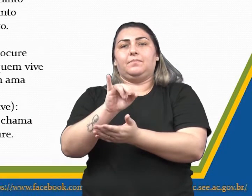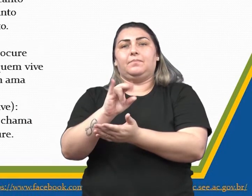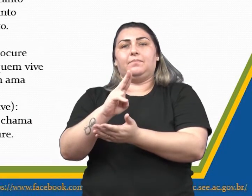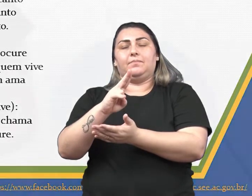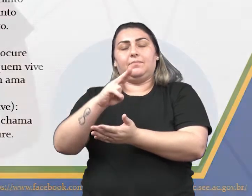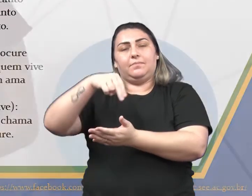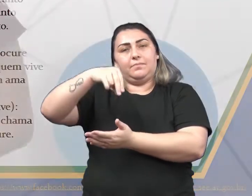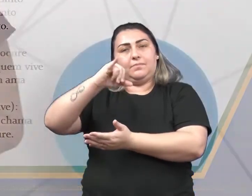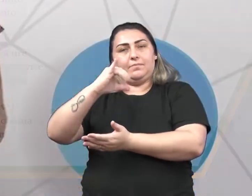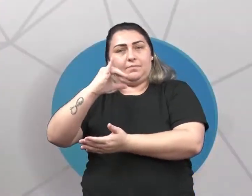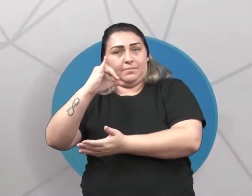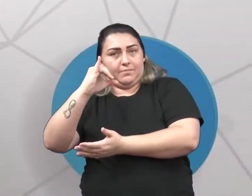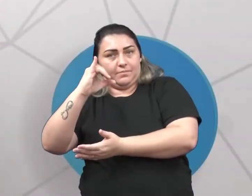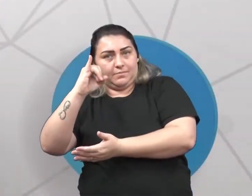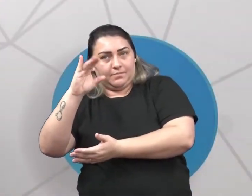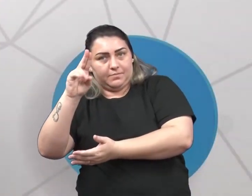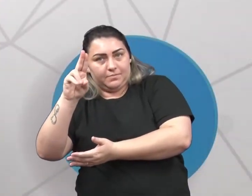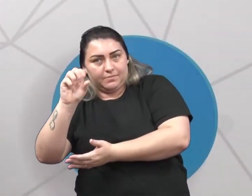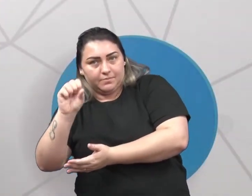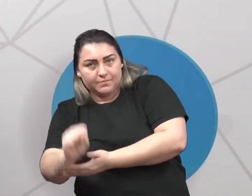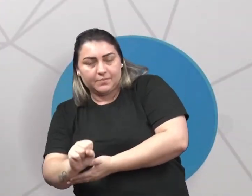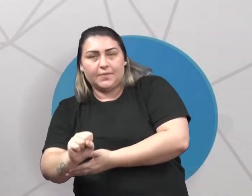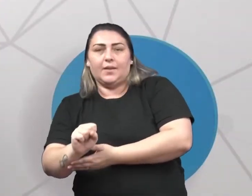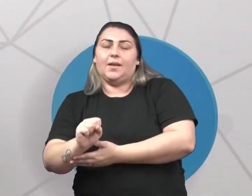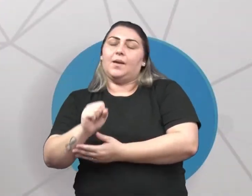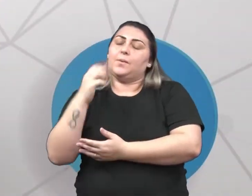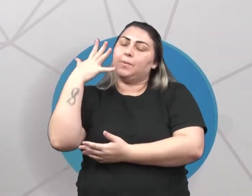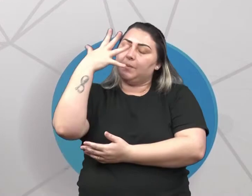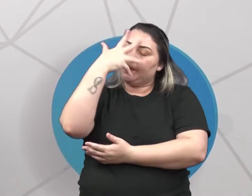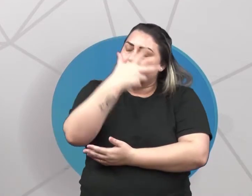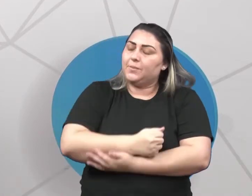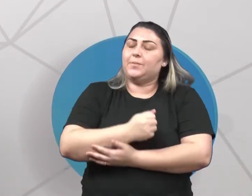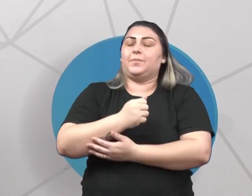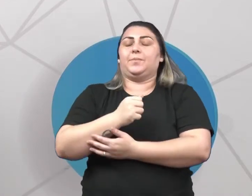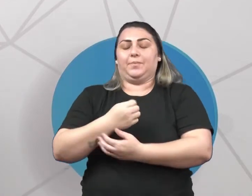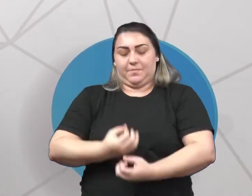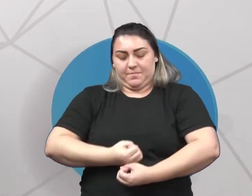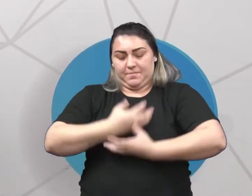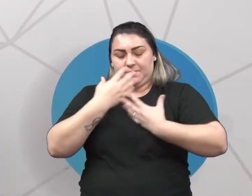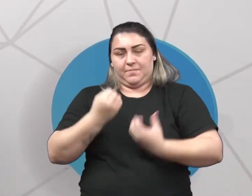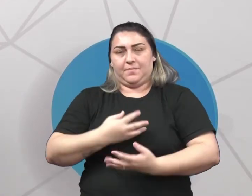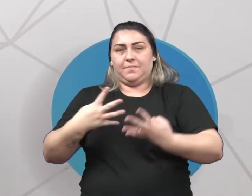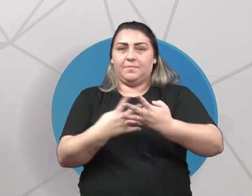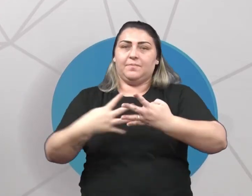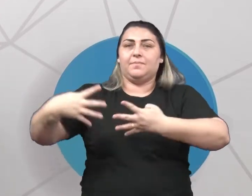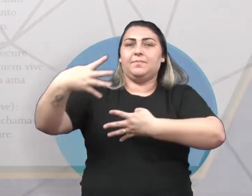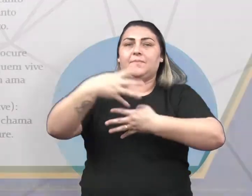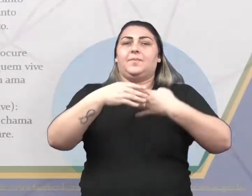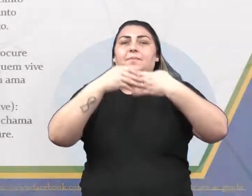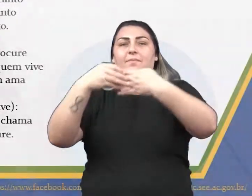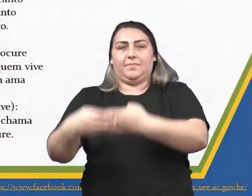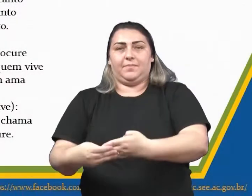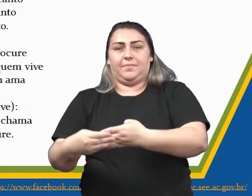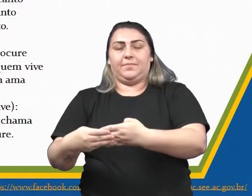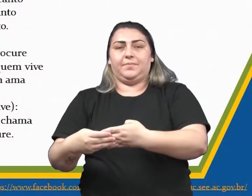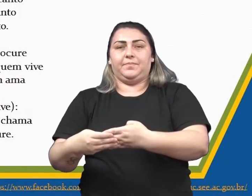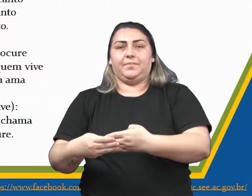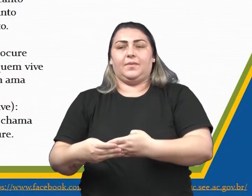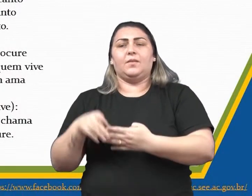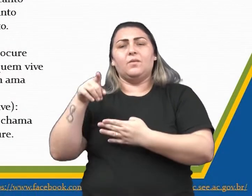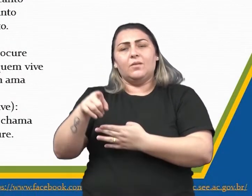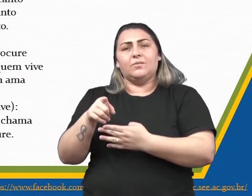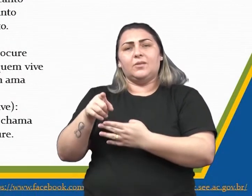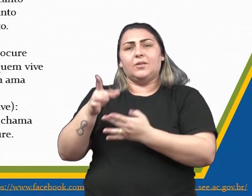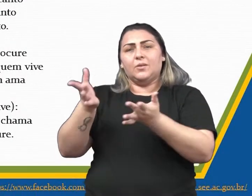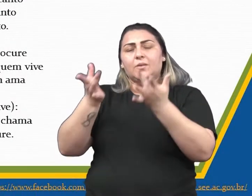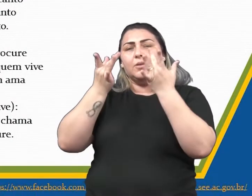Moraes. Então, gente, esse lindo poema de soneto nos traz uma mensagem bonita. E aí a gente vai saber mais sobre ele. Você observou como